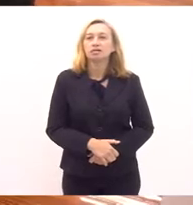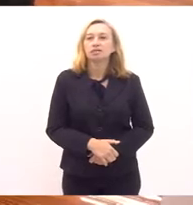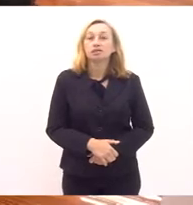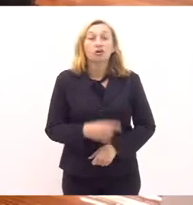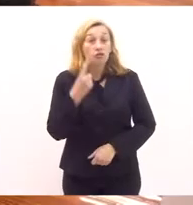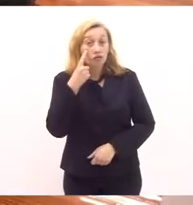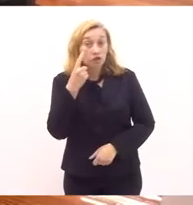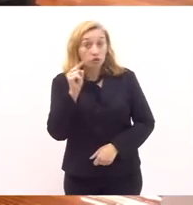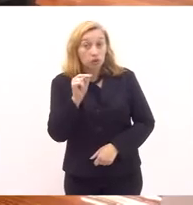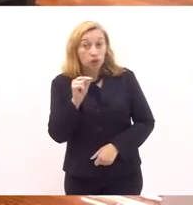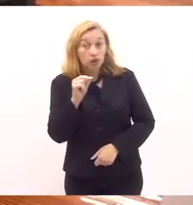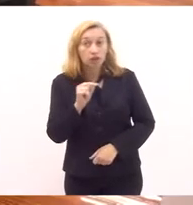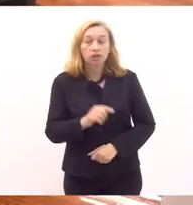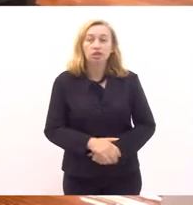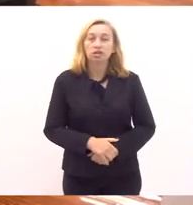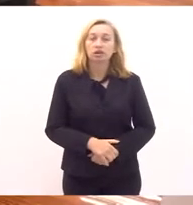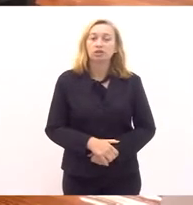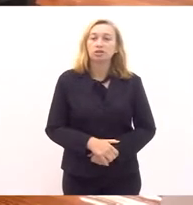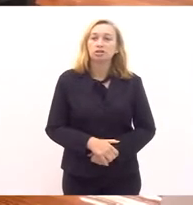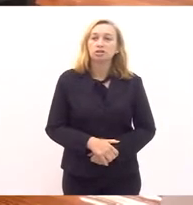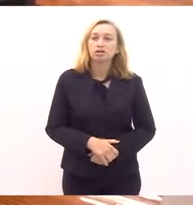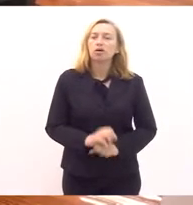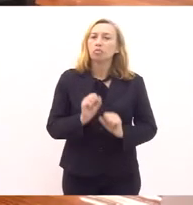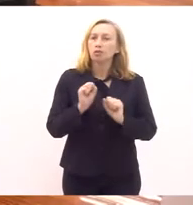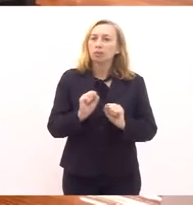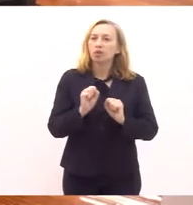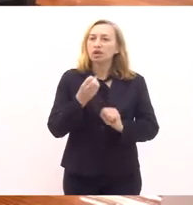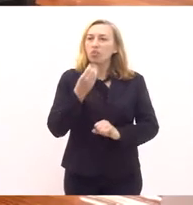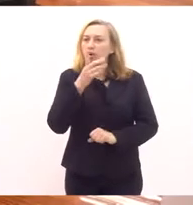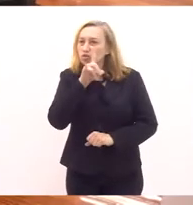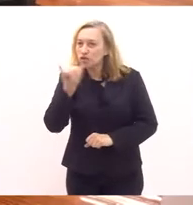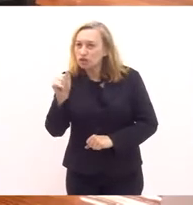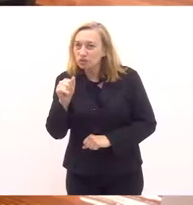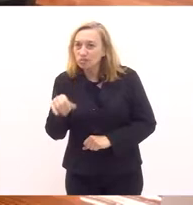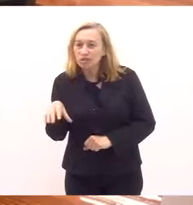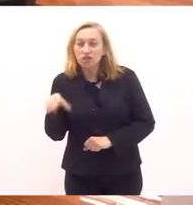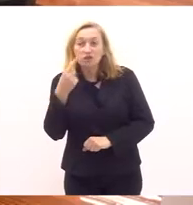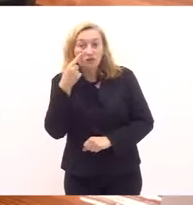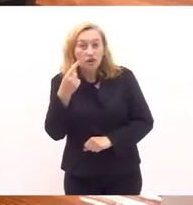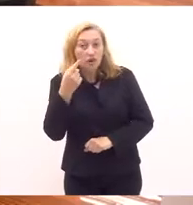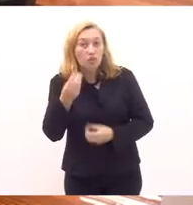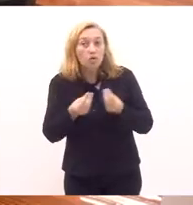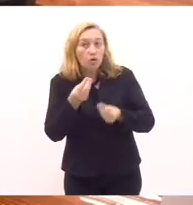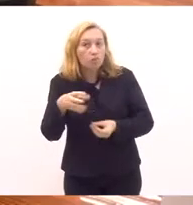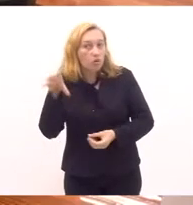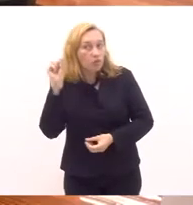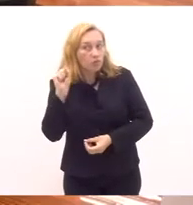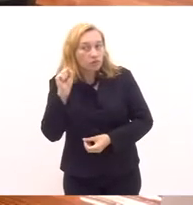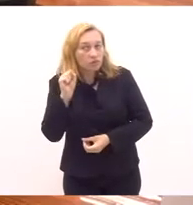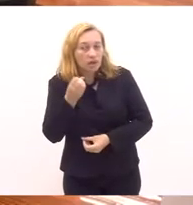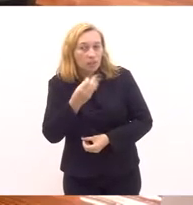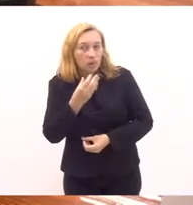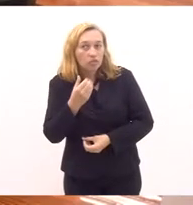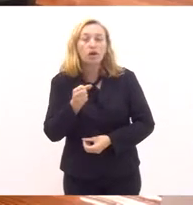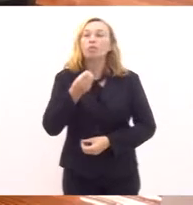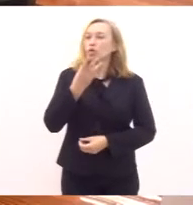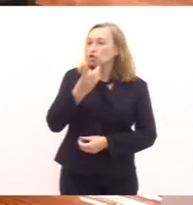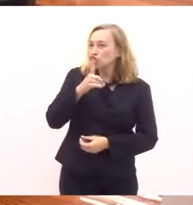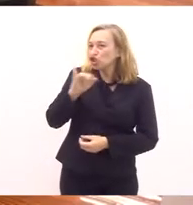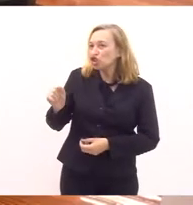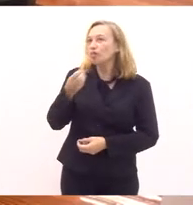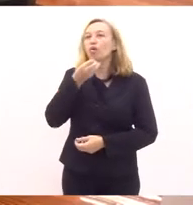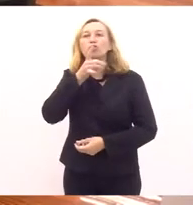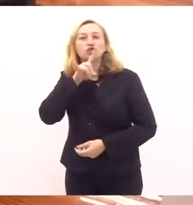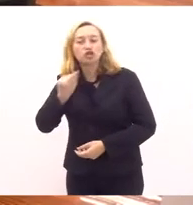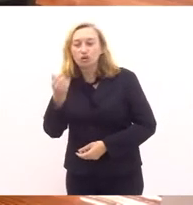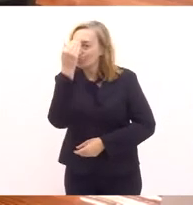aqui. Doutora Maria Rita, a senhora pode dar um bom dia para a gente ver como é que está o seu som? Você consegue ter áudio? Eu não estou conseguindo. Bom dia, bom dia a todos.